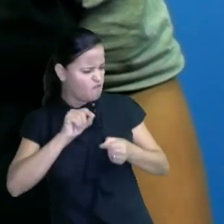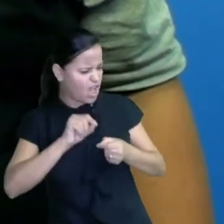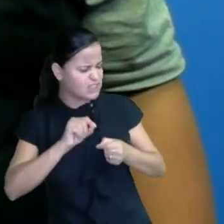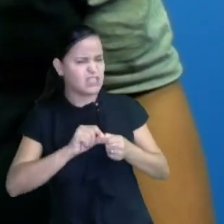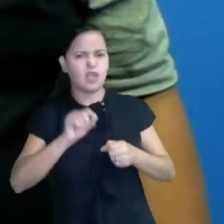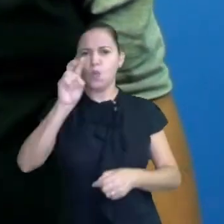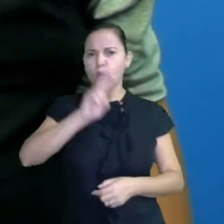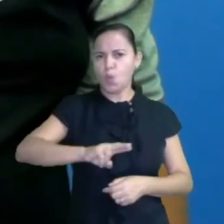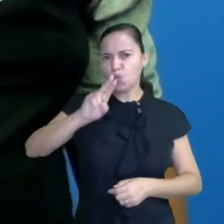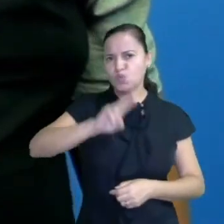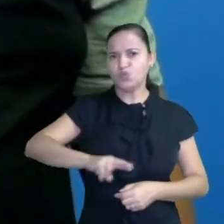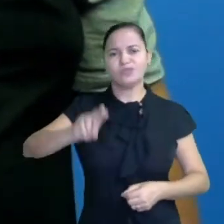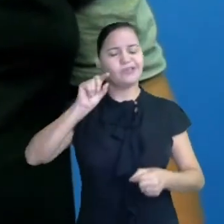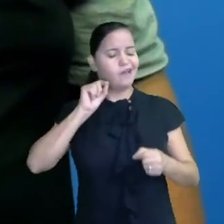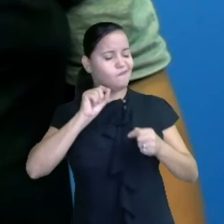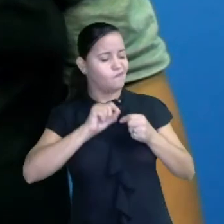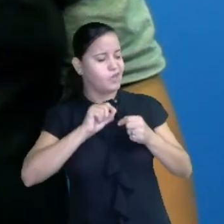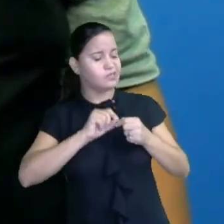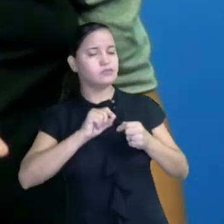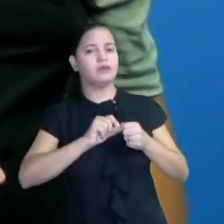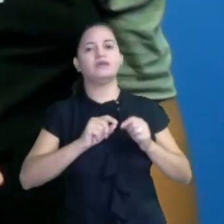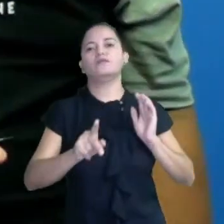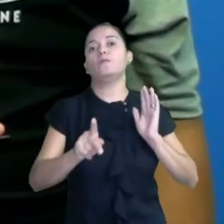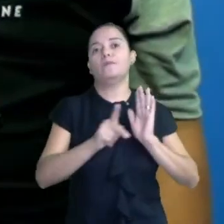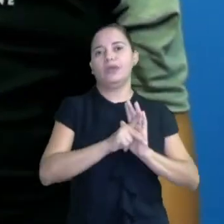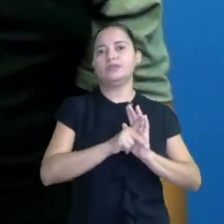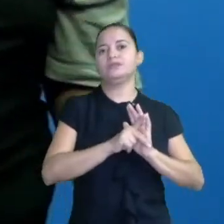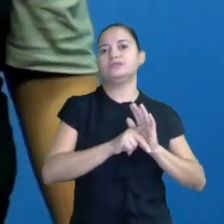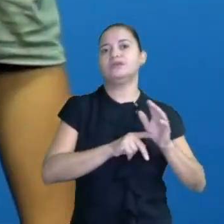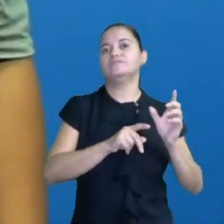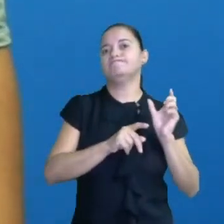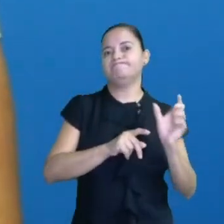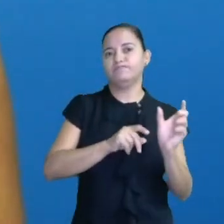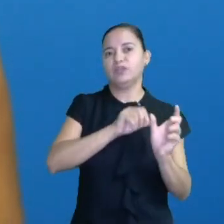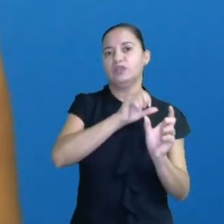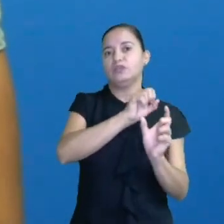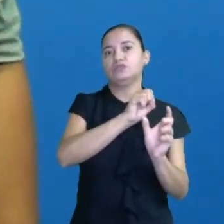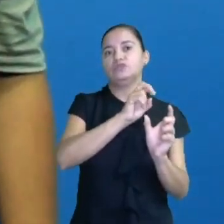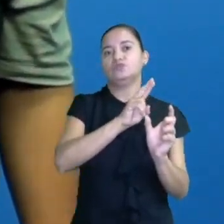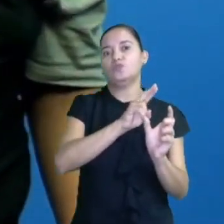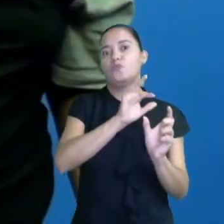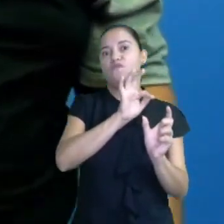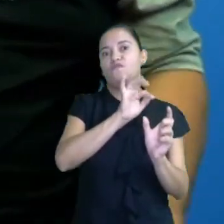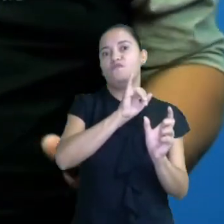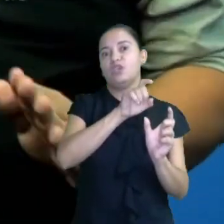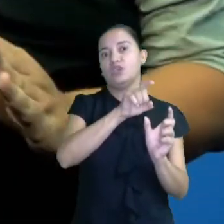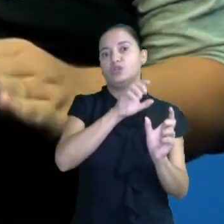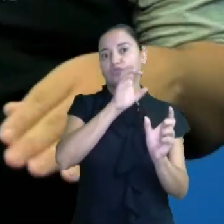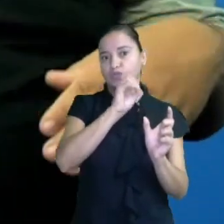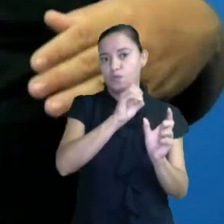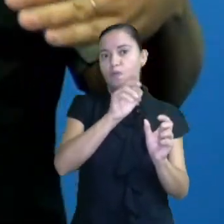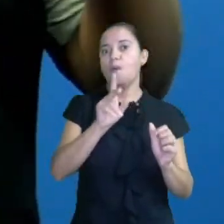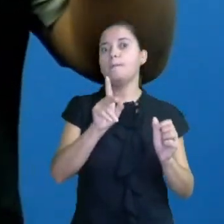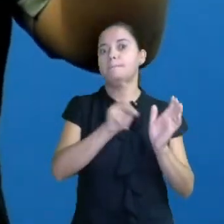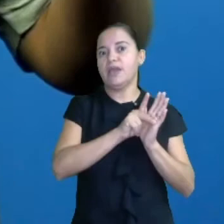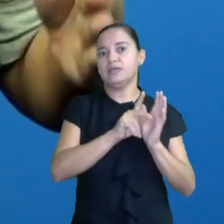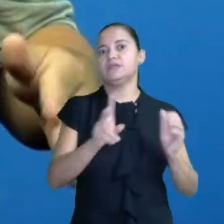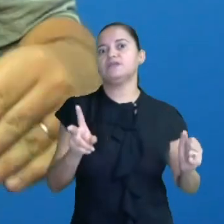é verbo. E se é um sufixo, sufixo verbal. Isso vai ficar bem claro no nosso dia a dia, né? Quando a gente